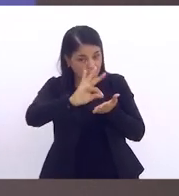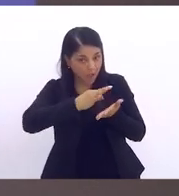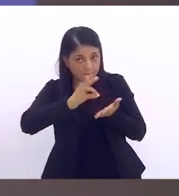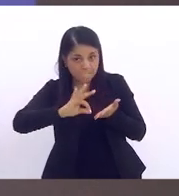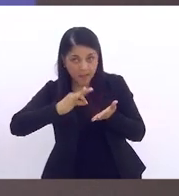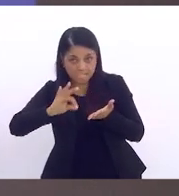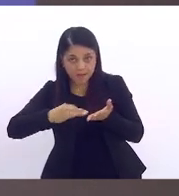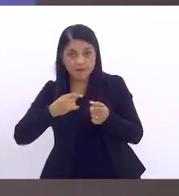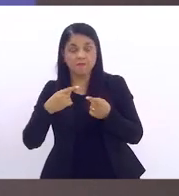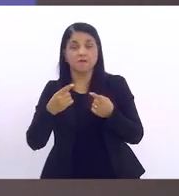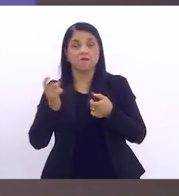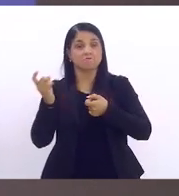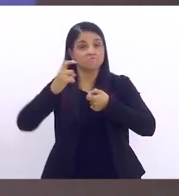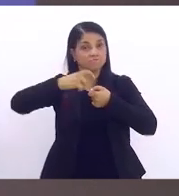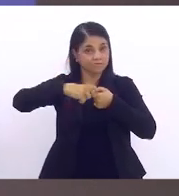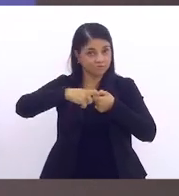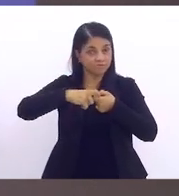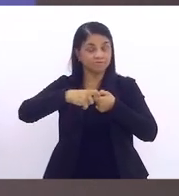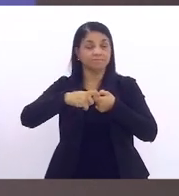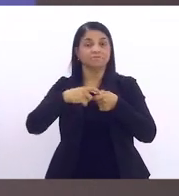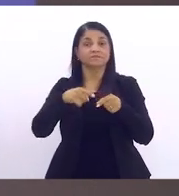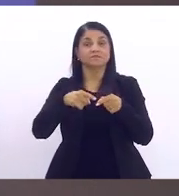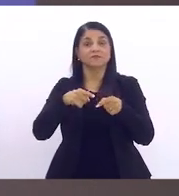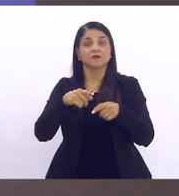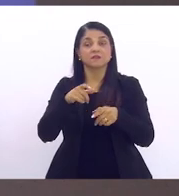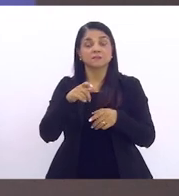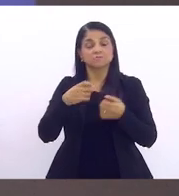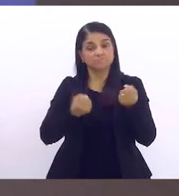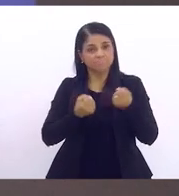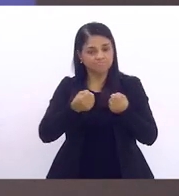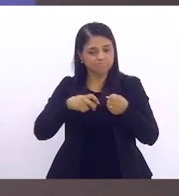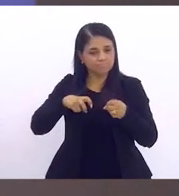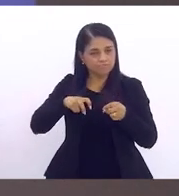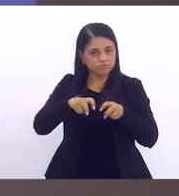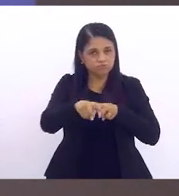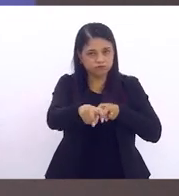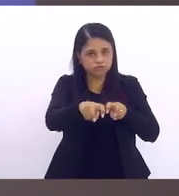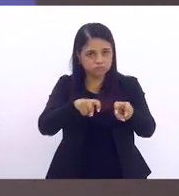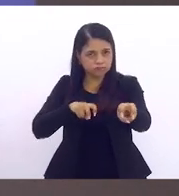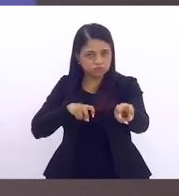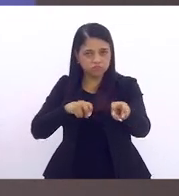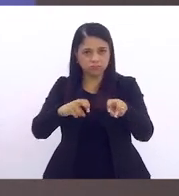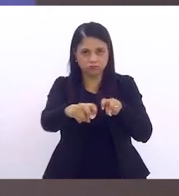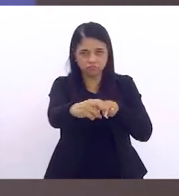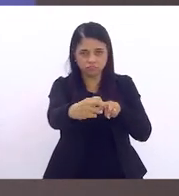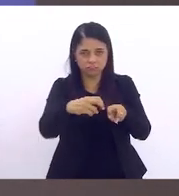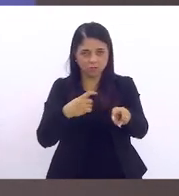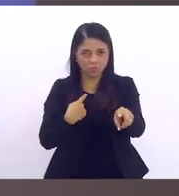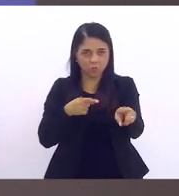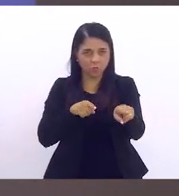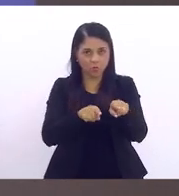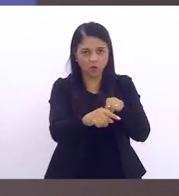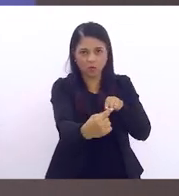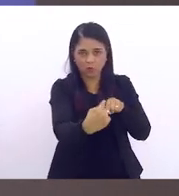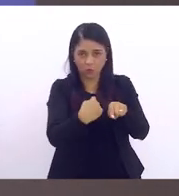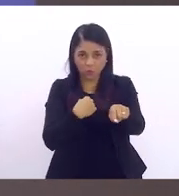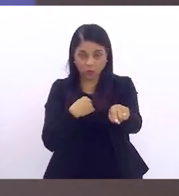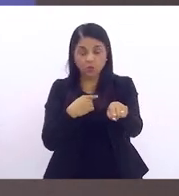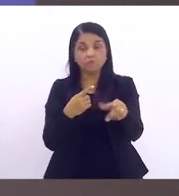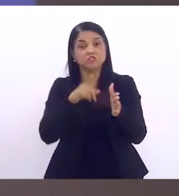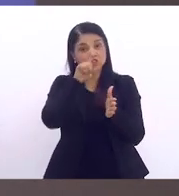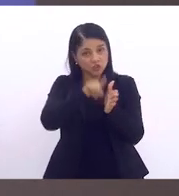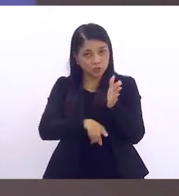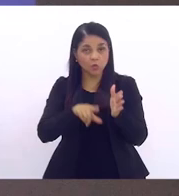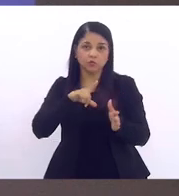de concessão então ou seja as pessoas que passam frequentemente na rodovia veículo de passeio ele tem um desconto o conceito é quanto mais você